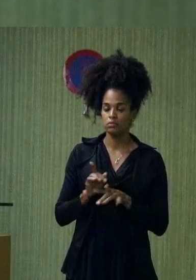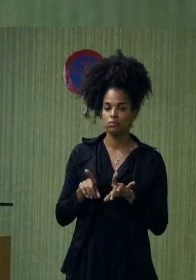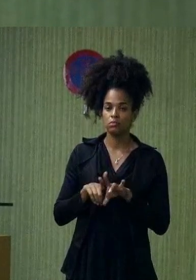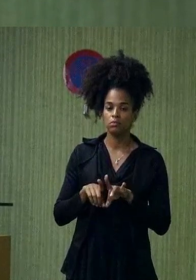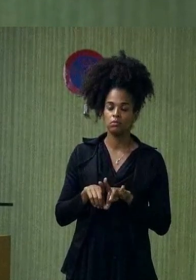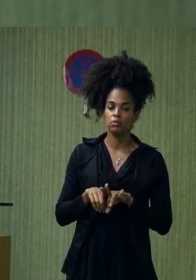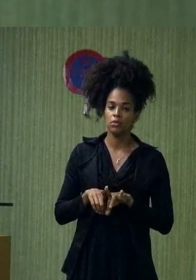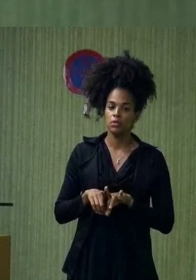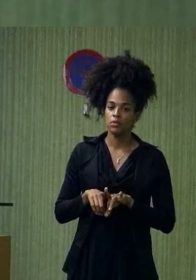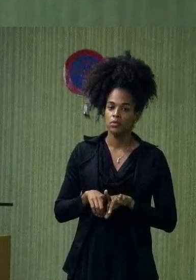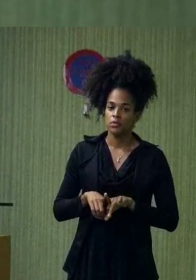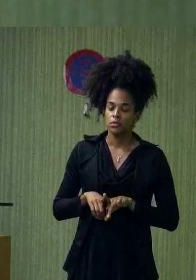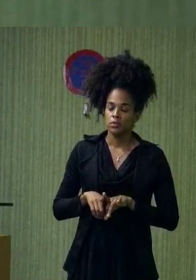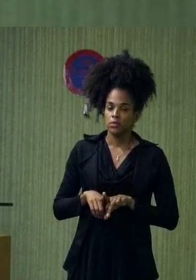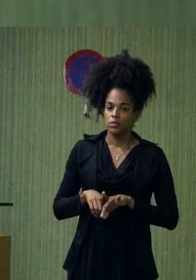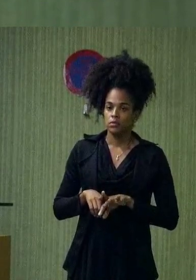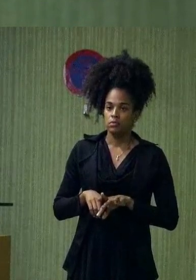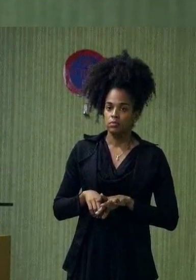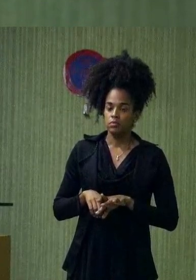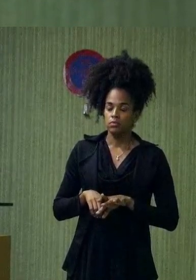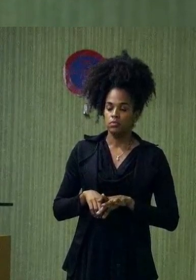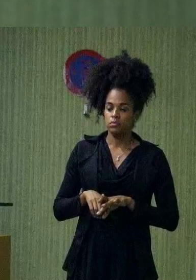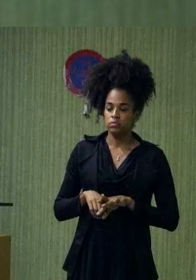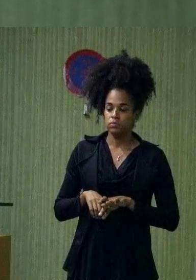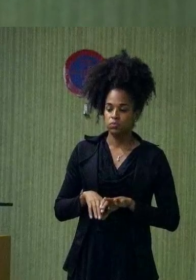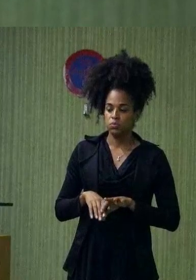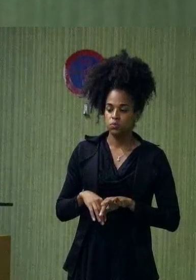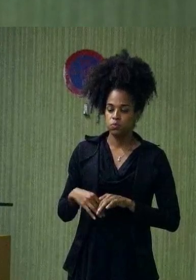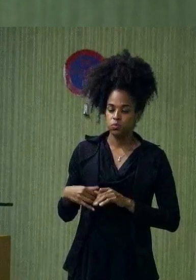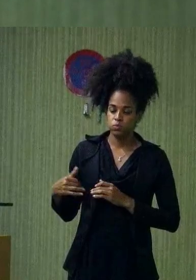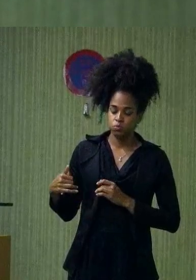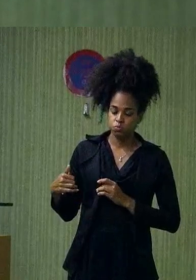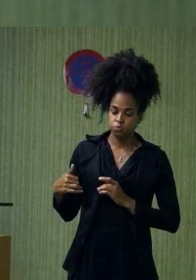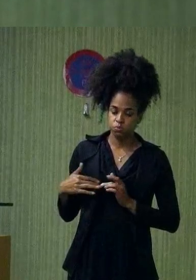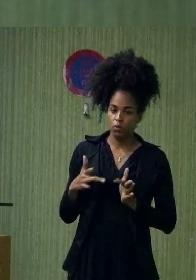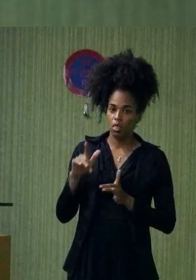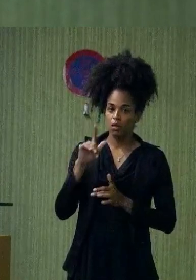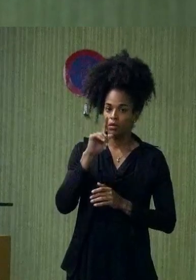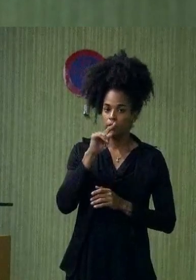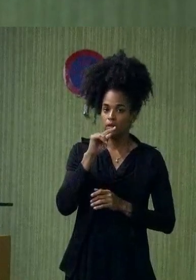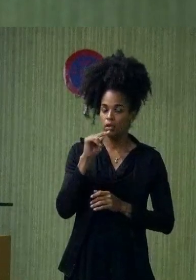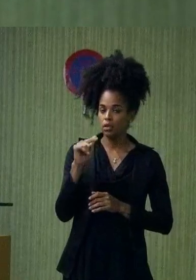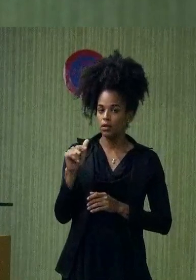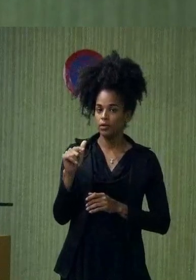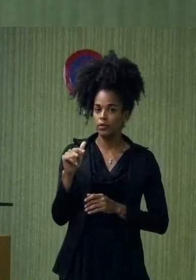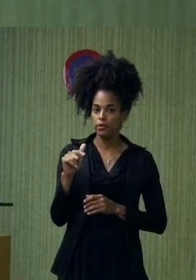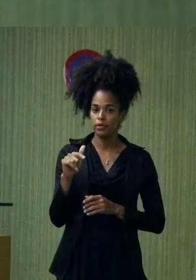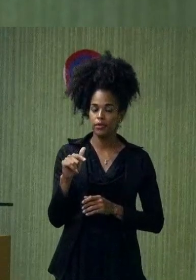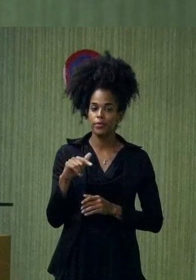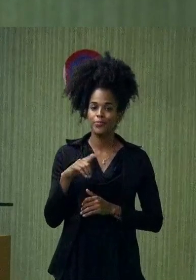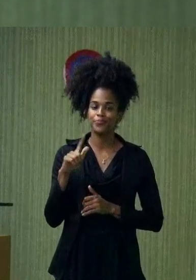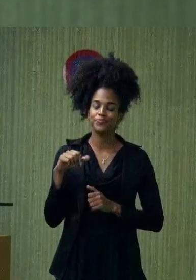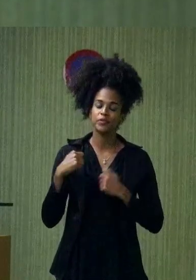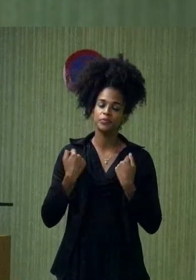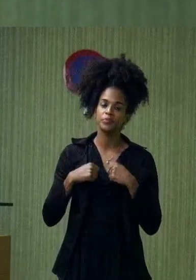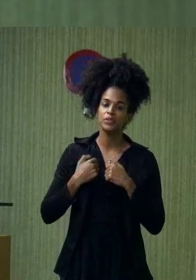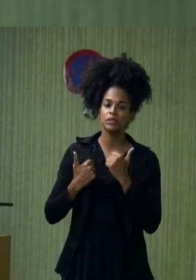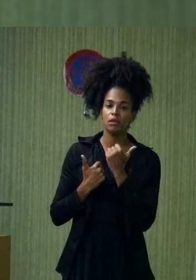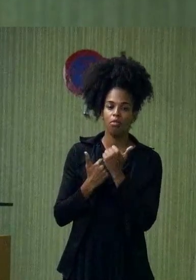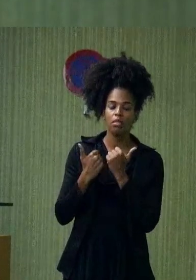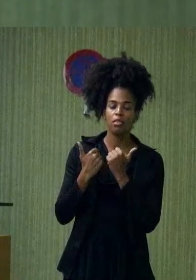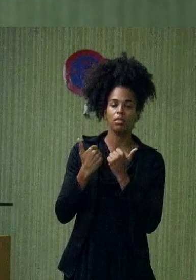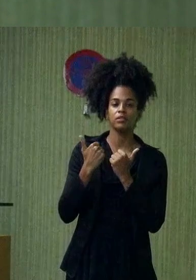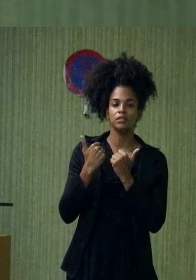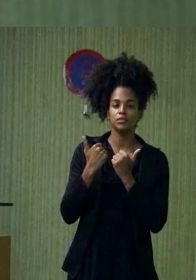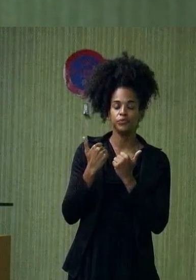o Rio Negro sem e ele sem recesso adição de um sexto tempo para concluir o calendário